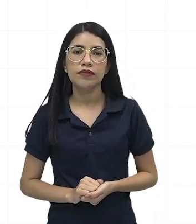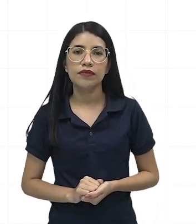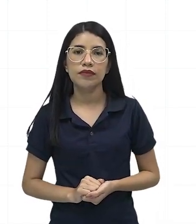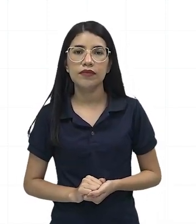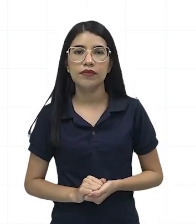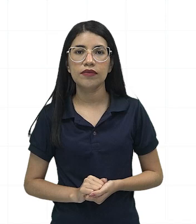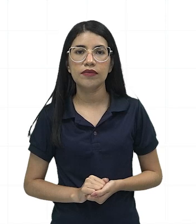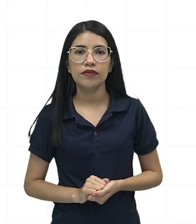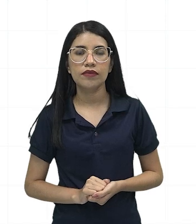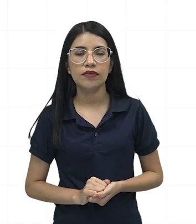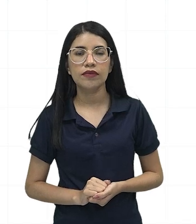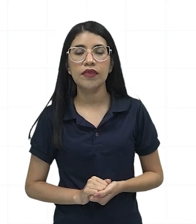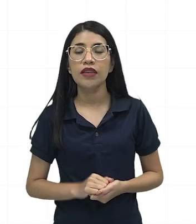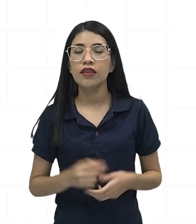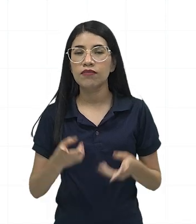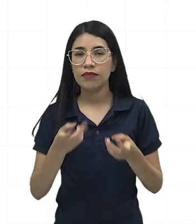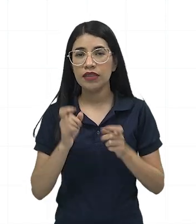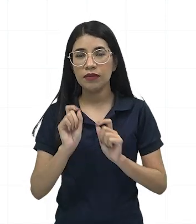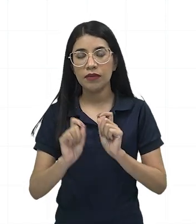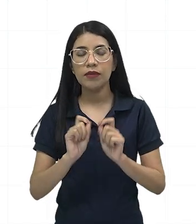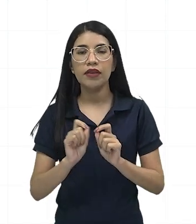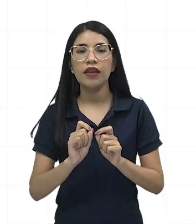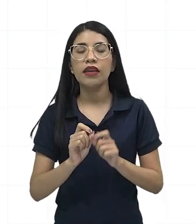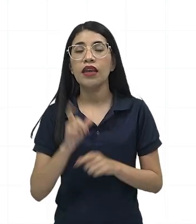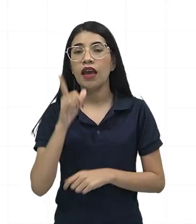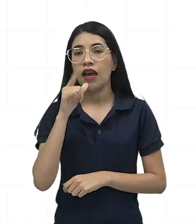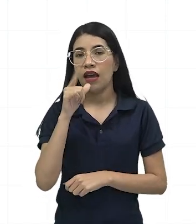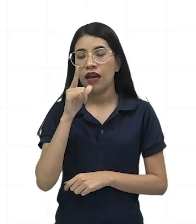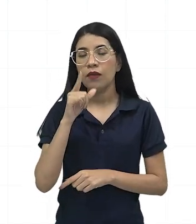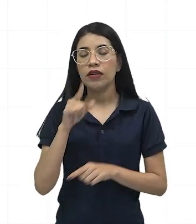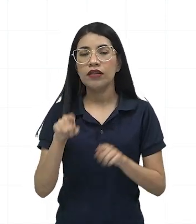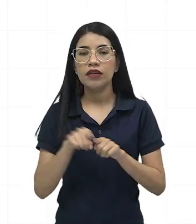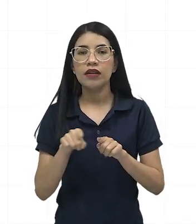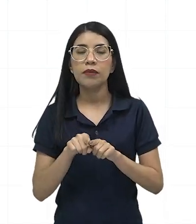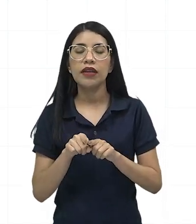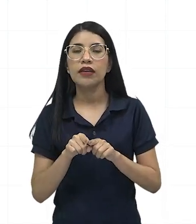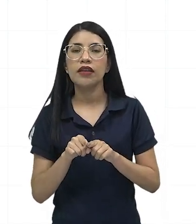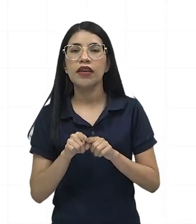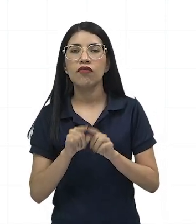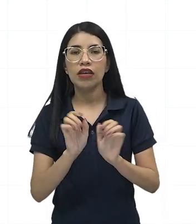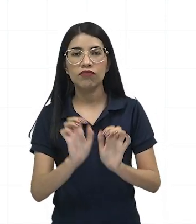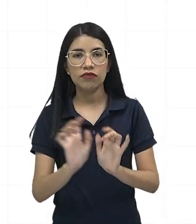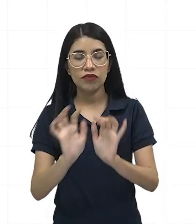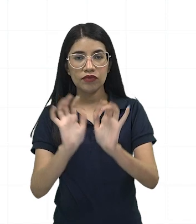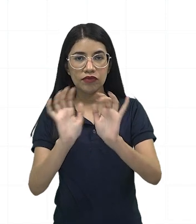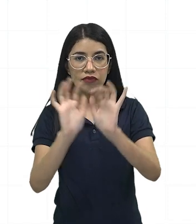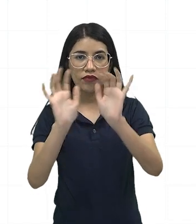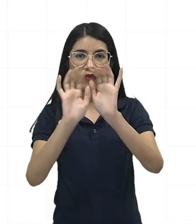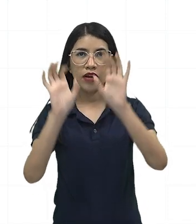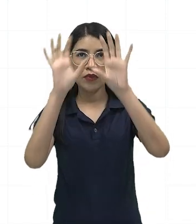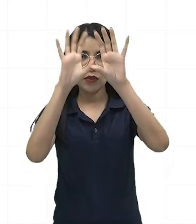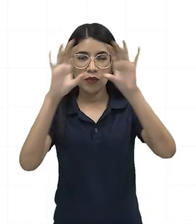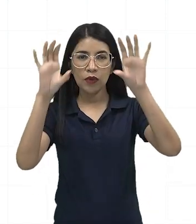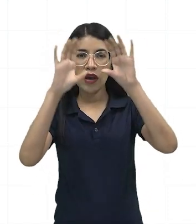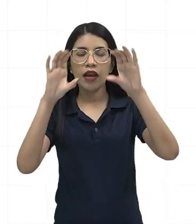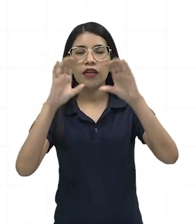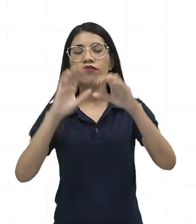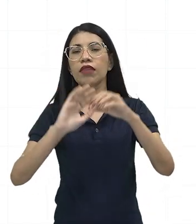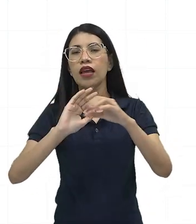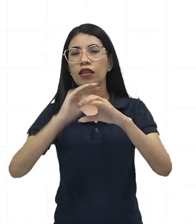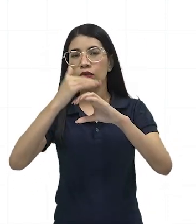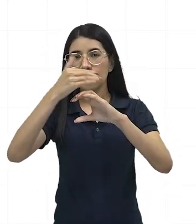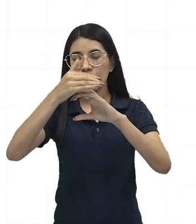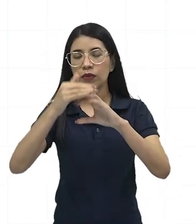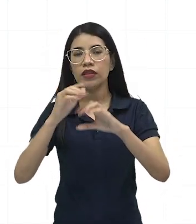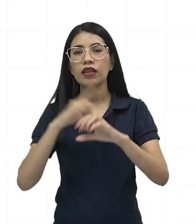certo? Que vocês podem observar. Essa água que vai chegar em forma de vapor, né, na atmosfera, ela vai